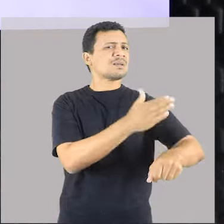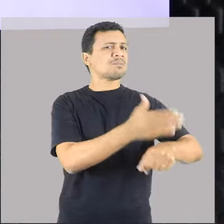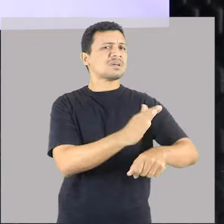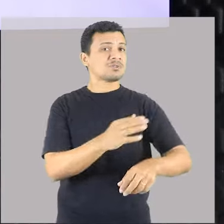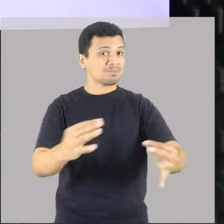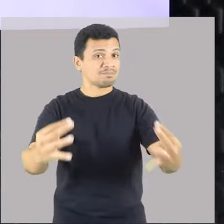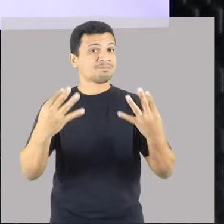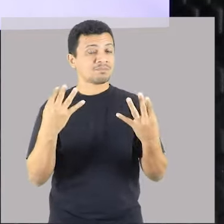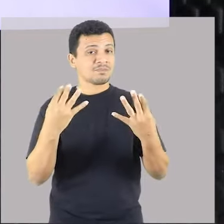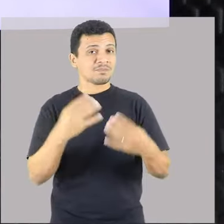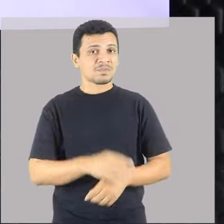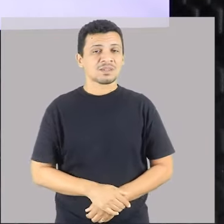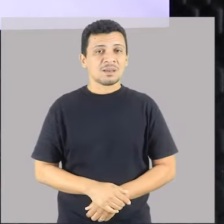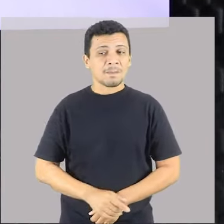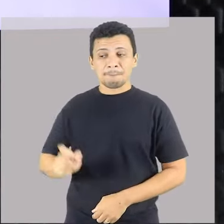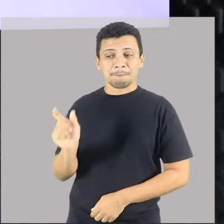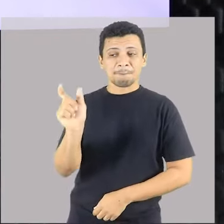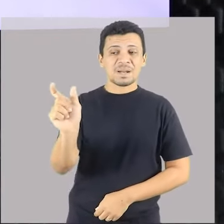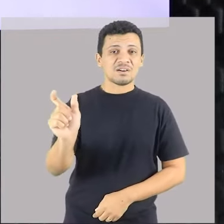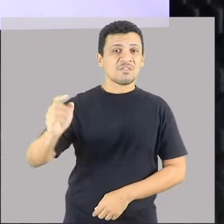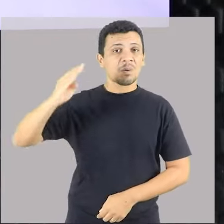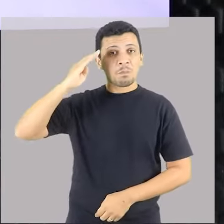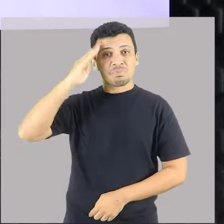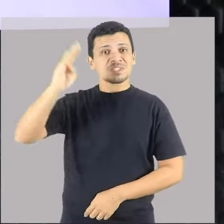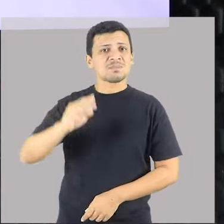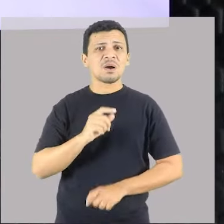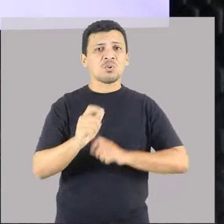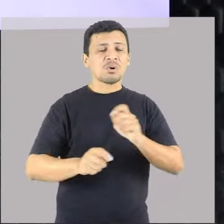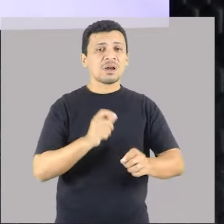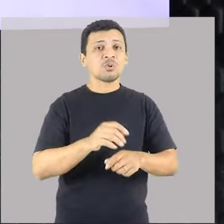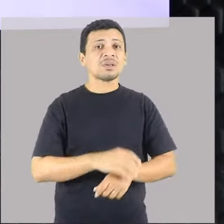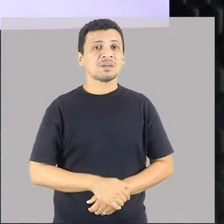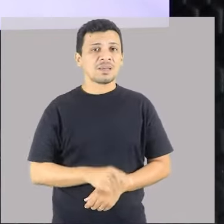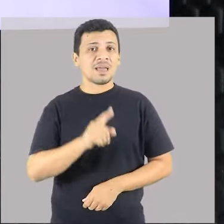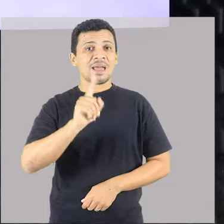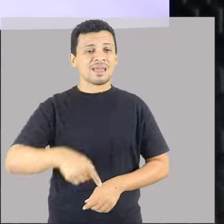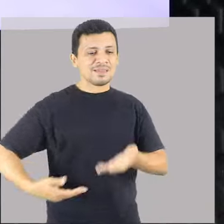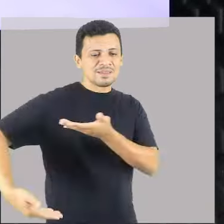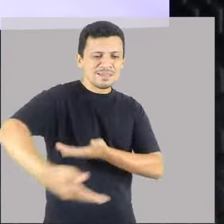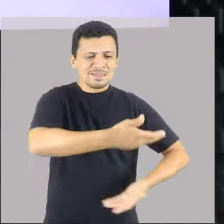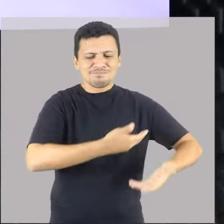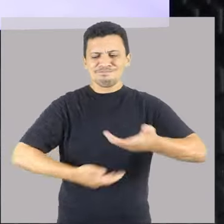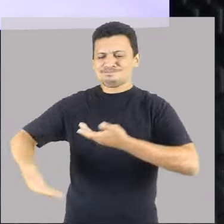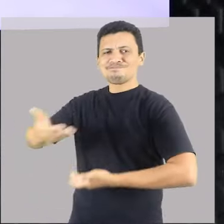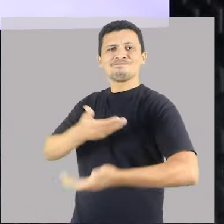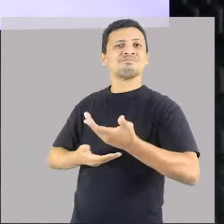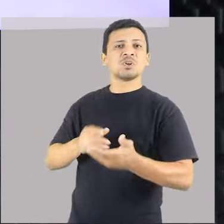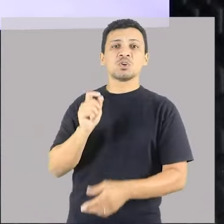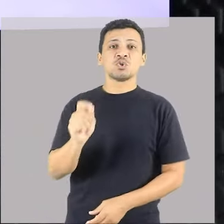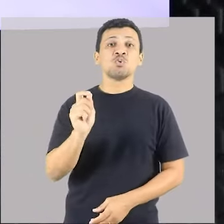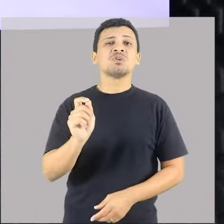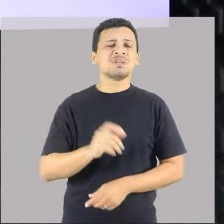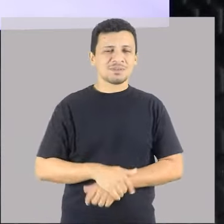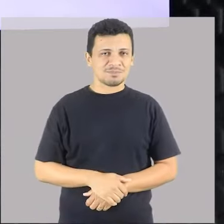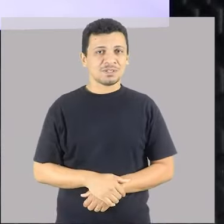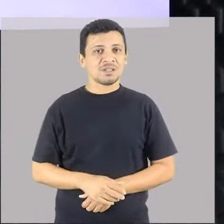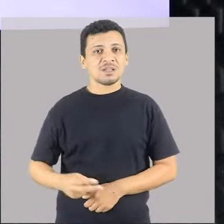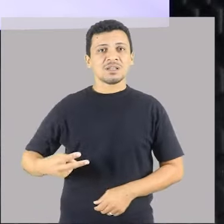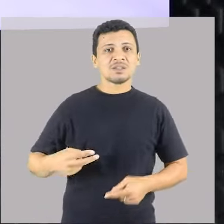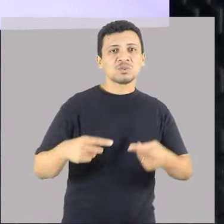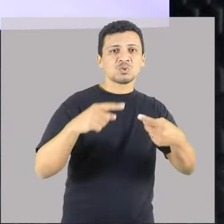atenção a palavra chave do espaço geográfico é a interação a interação entre dois